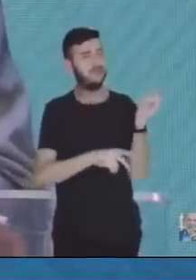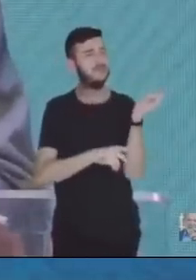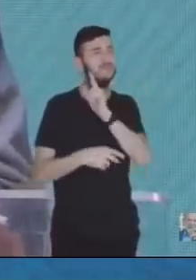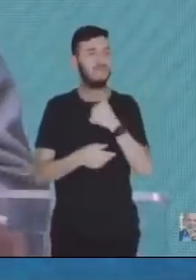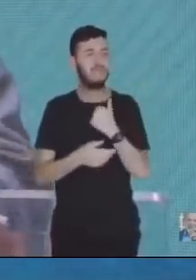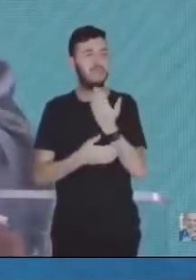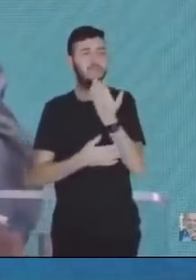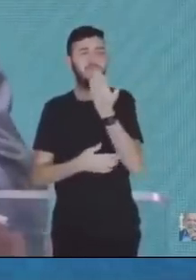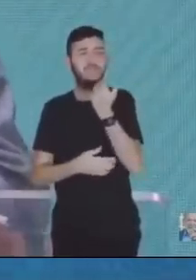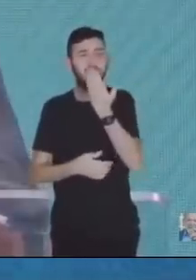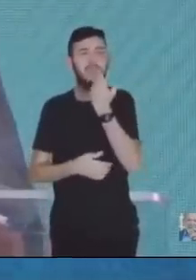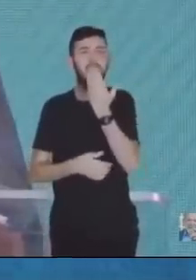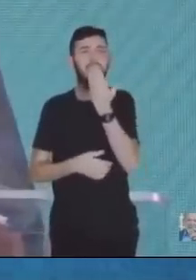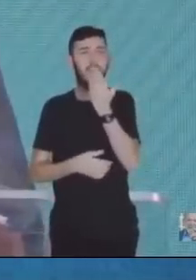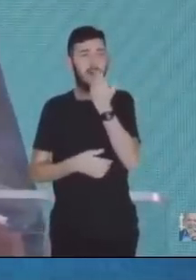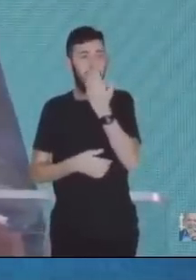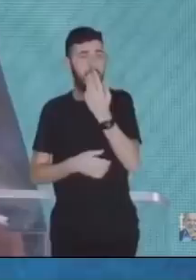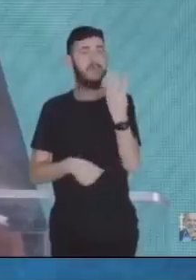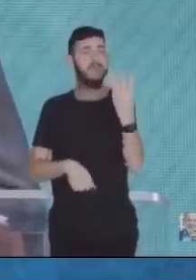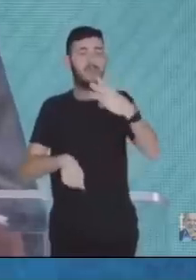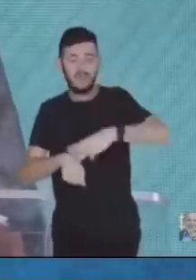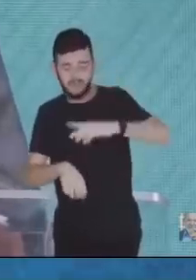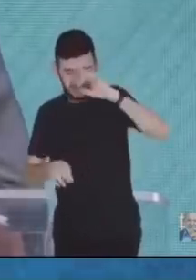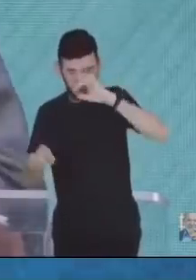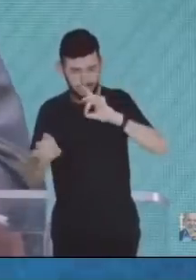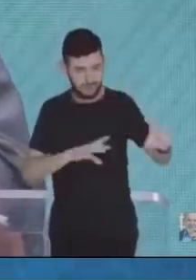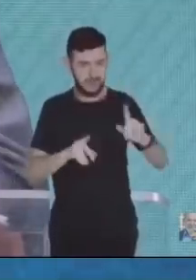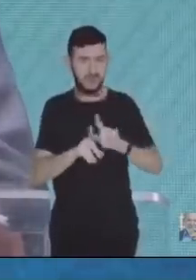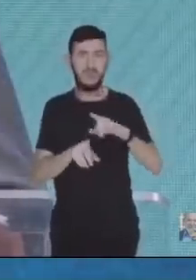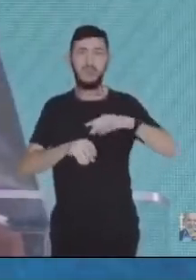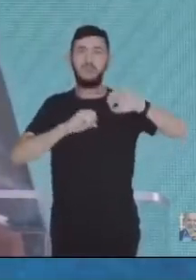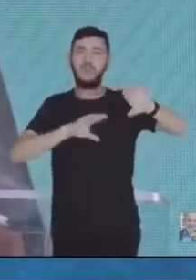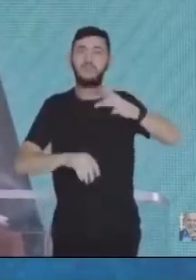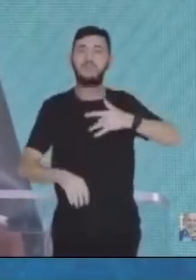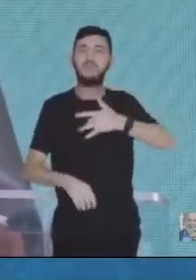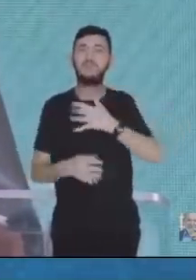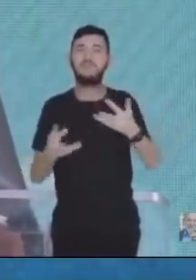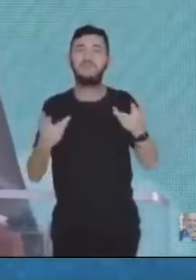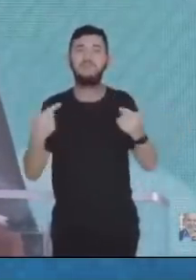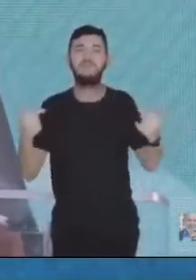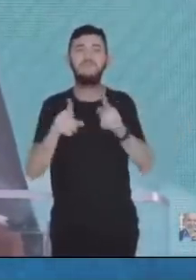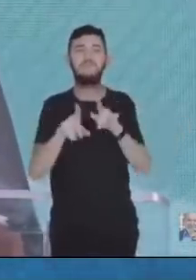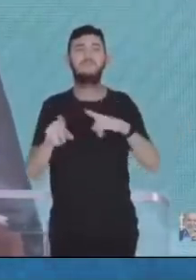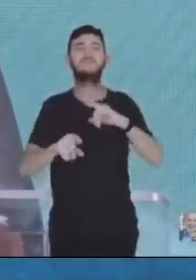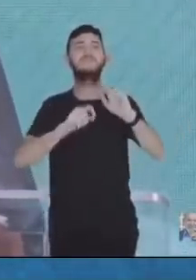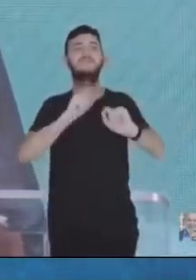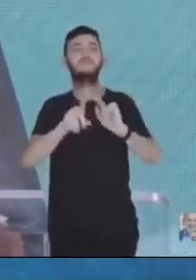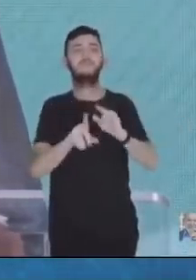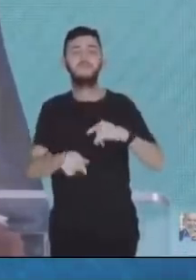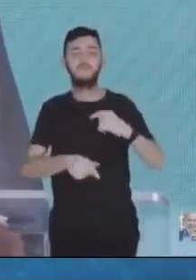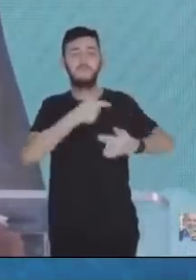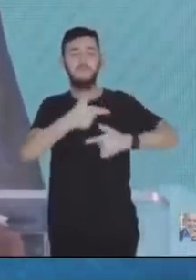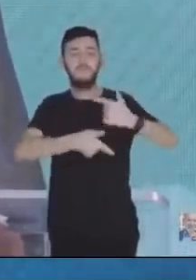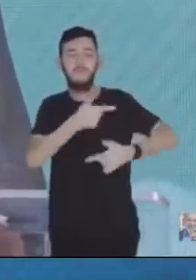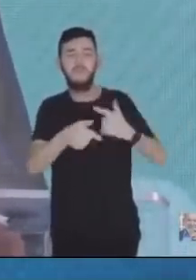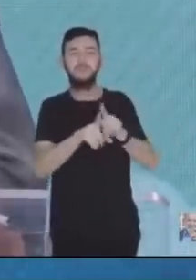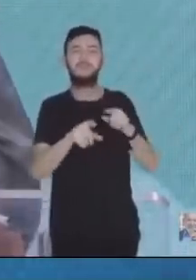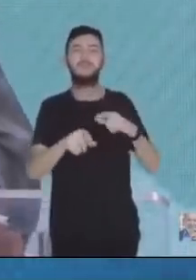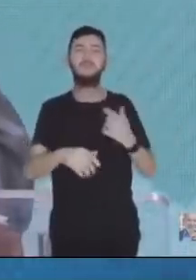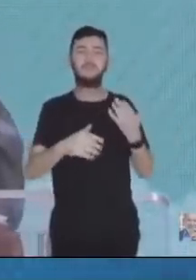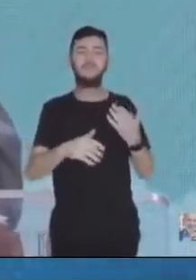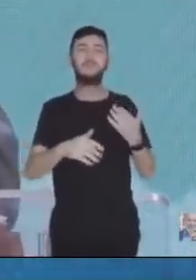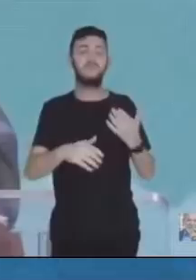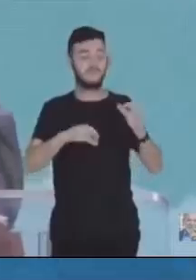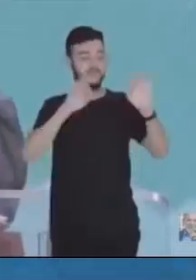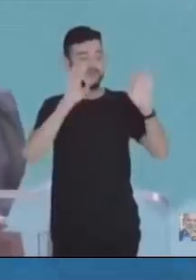ter educação e saúde de qualidade, emprego e salário digno com carteira profissional assinada, para